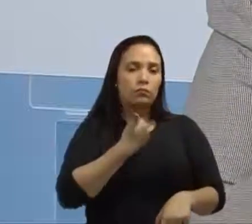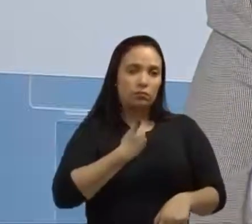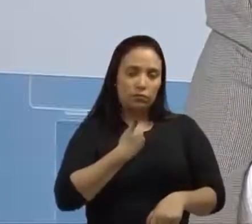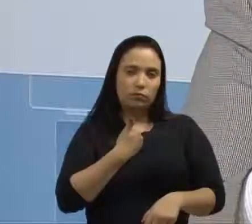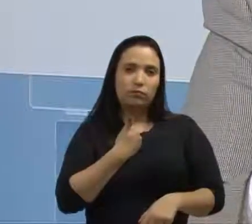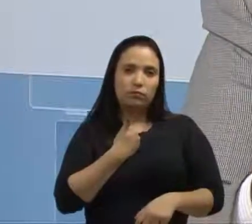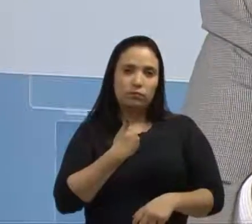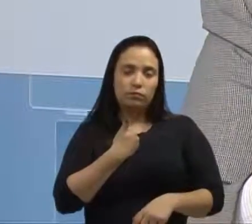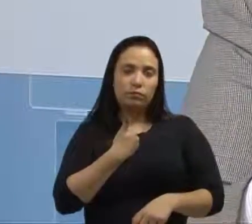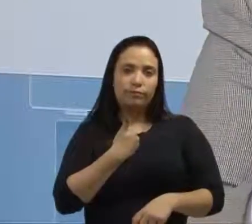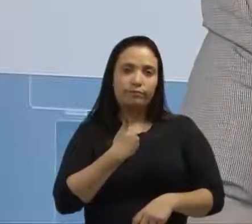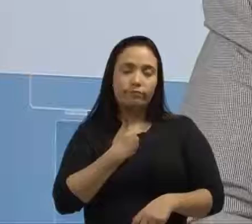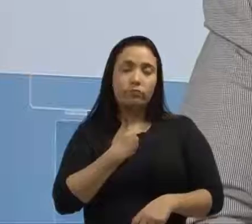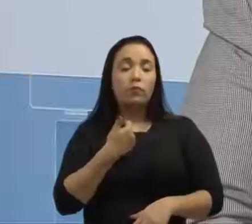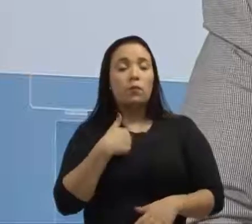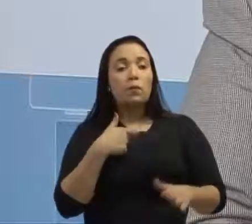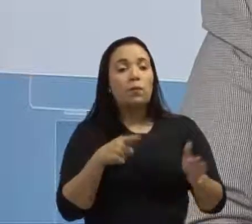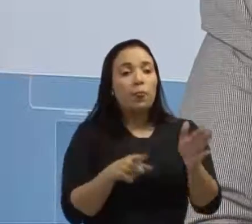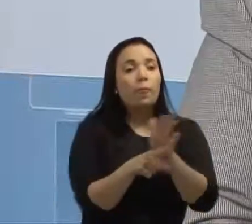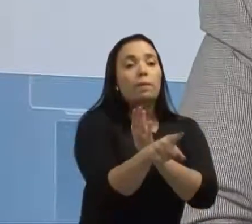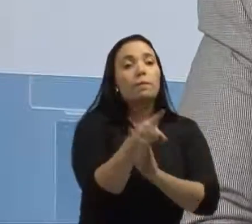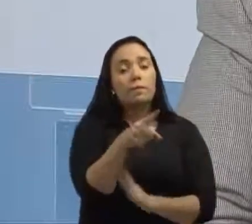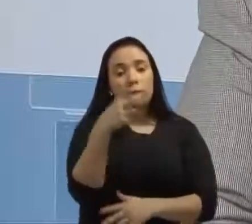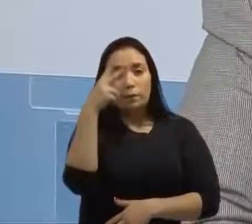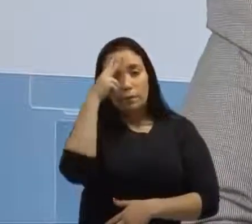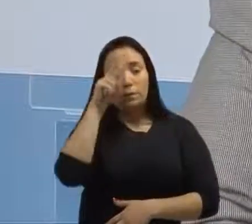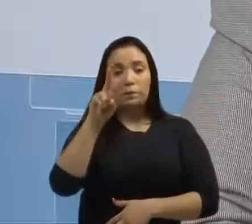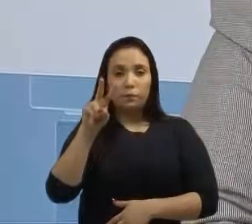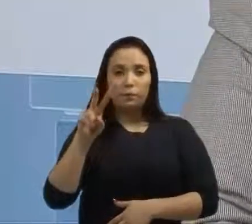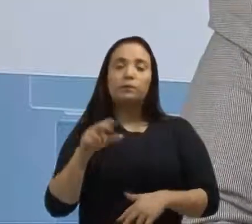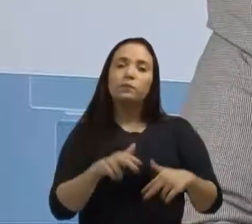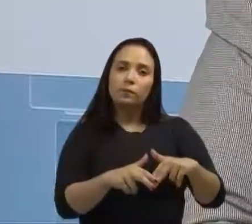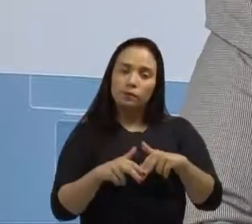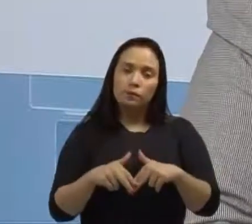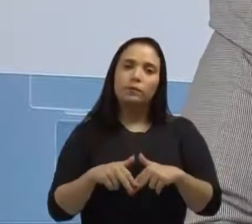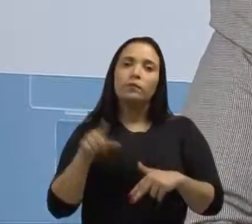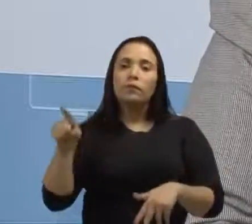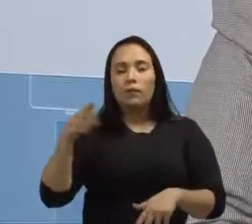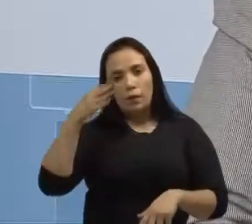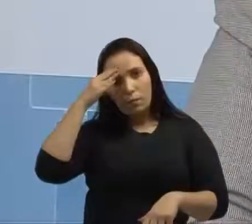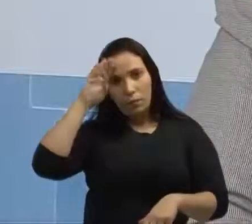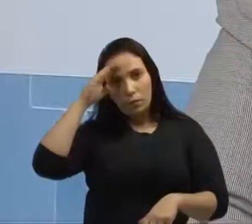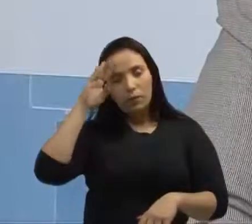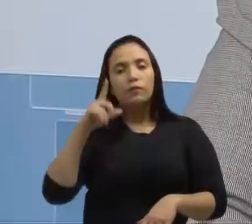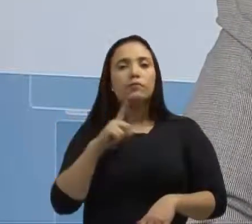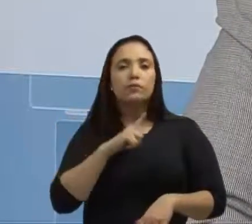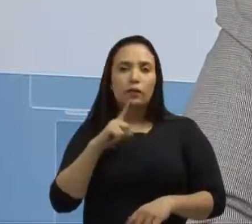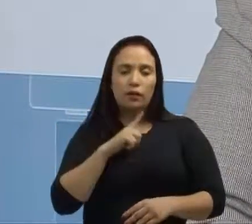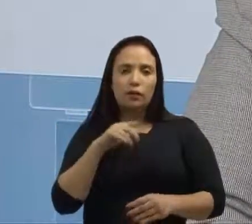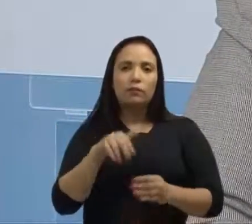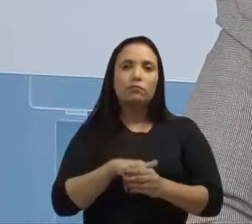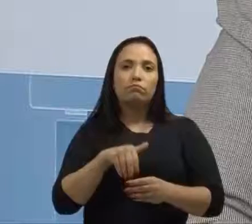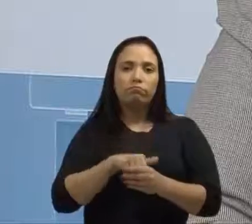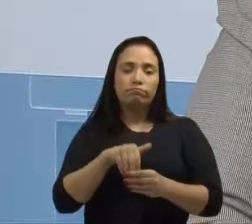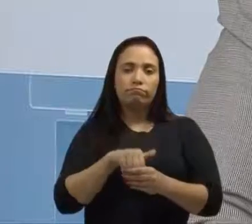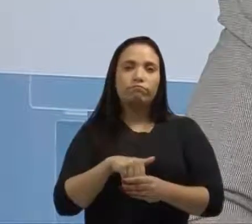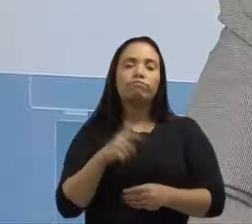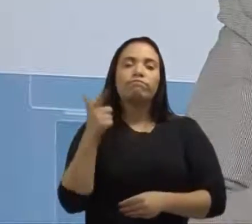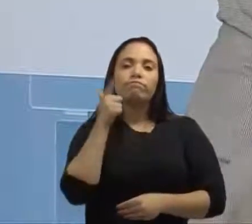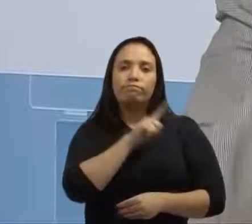quem? Aí é estimulado, aí não. Eu perguntei, ele se lembrou. Então, nessa situação, o Bolsonaro está muito bem. Ele está